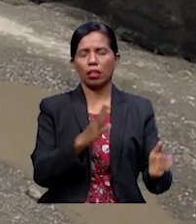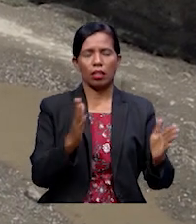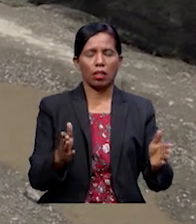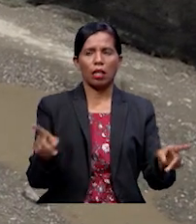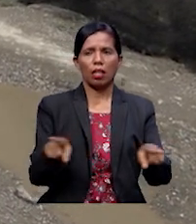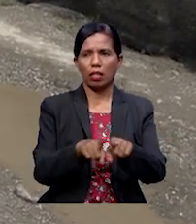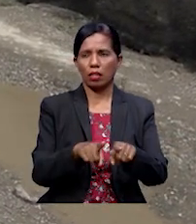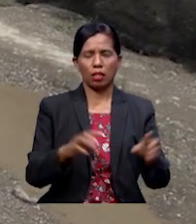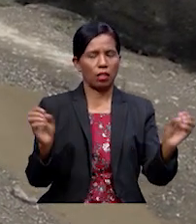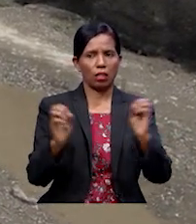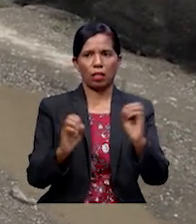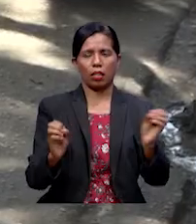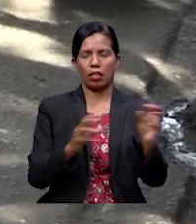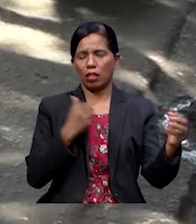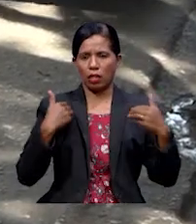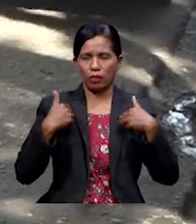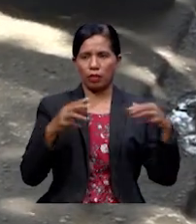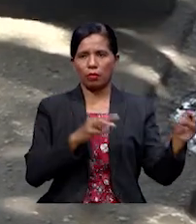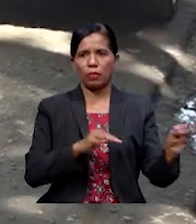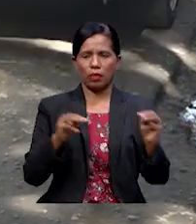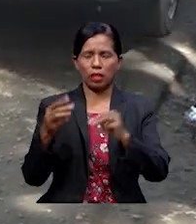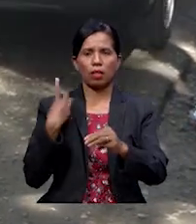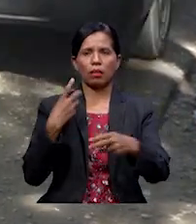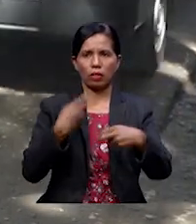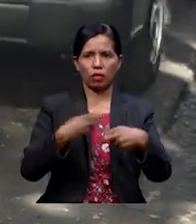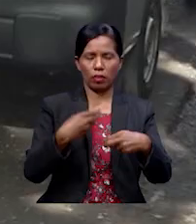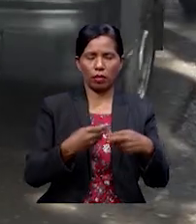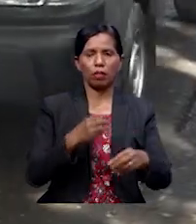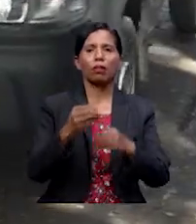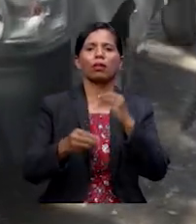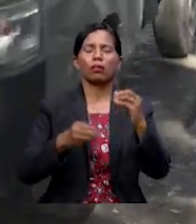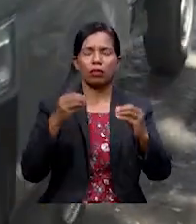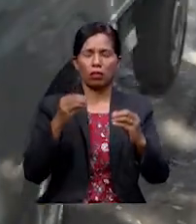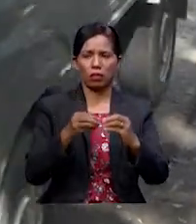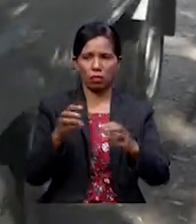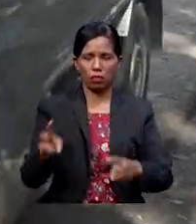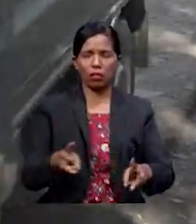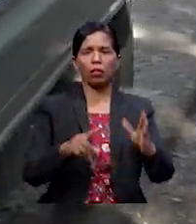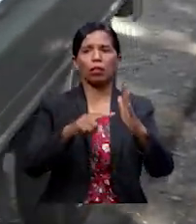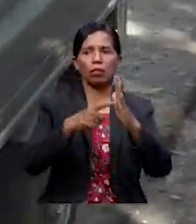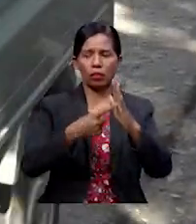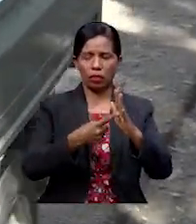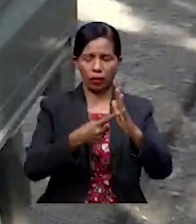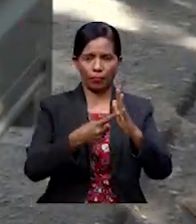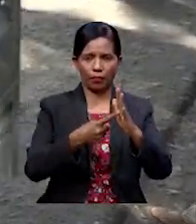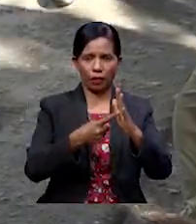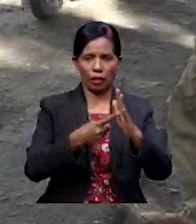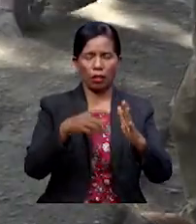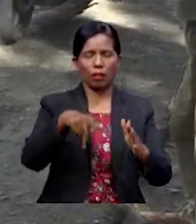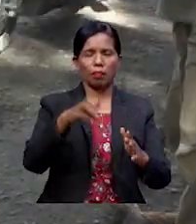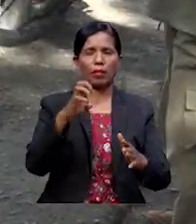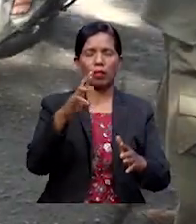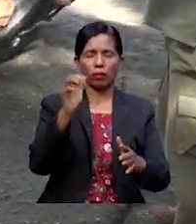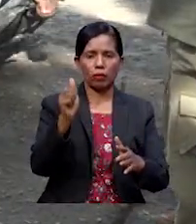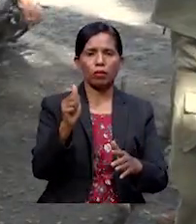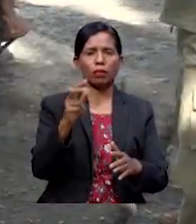ukuni damai hanesa lai hemudansa ami dificuldade makneli liu kono ba amni estrada hahu sikera su peruna sa mai to hai